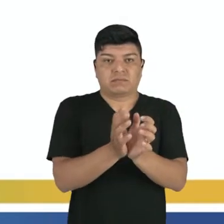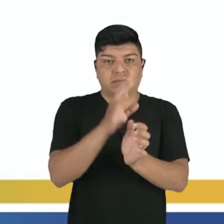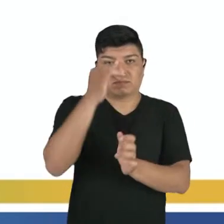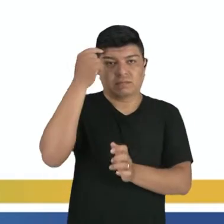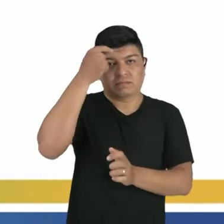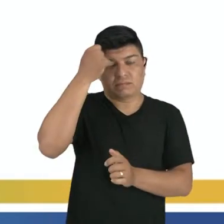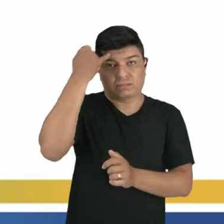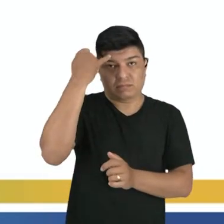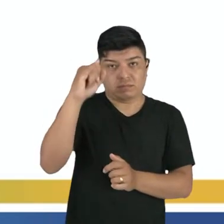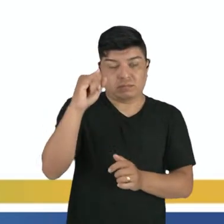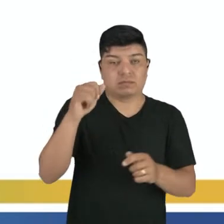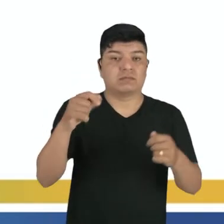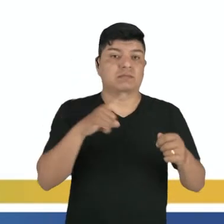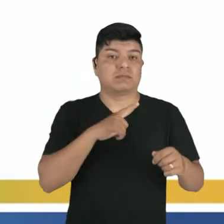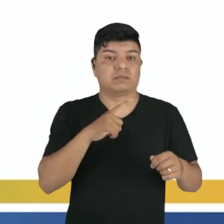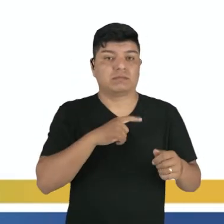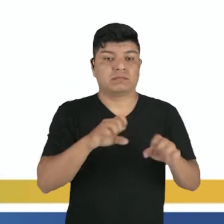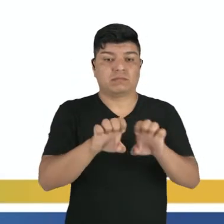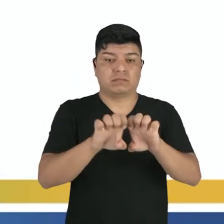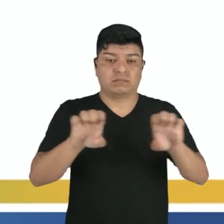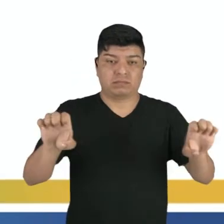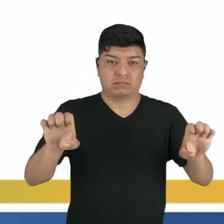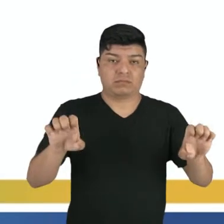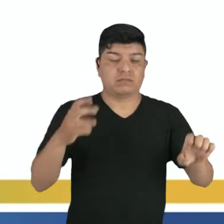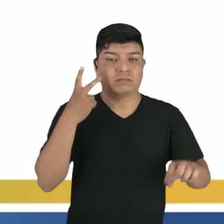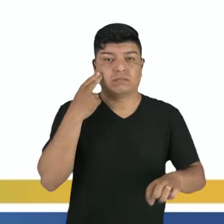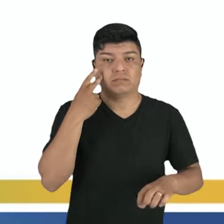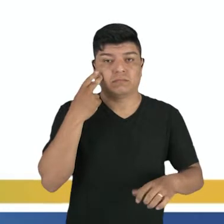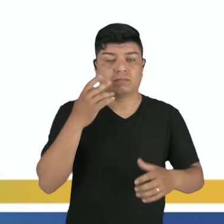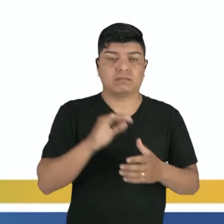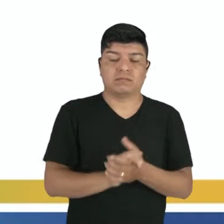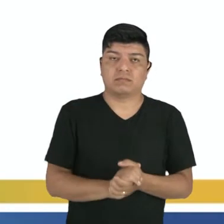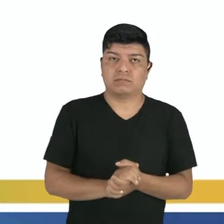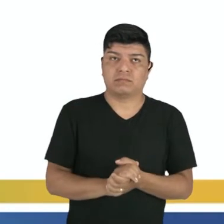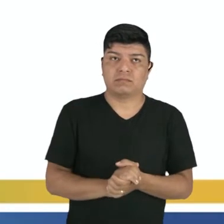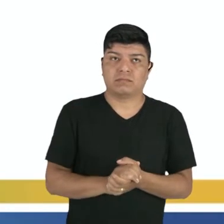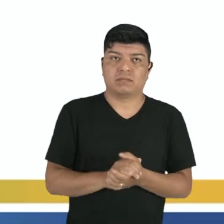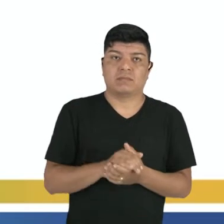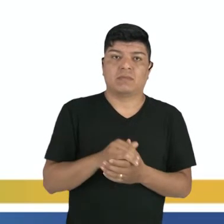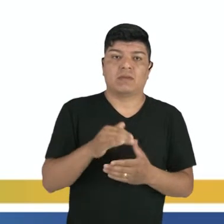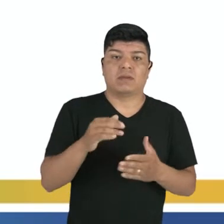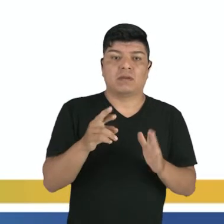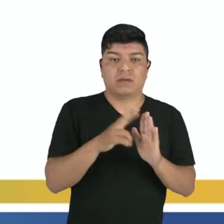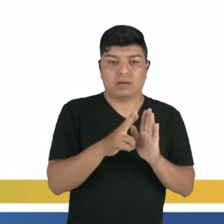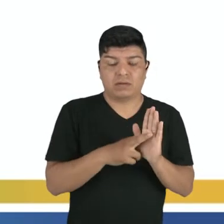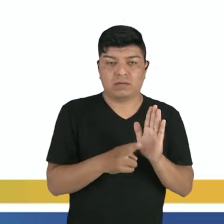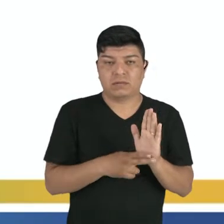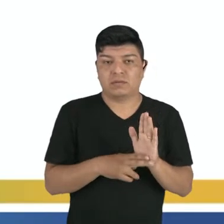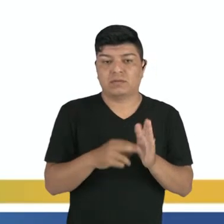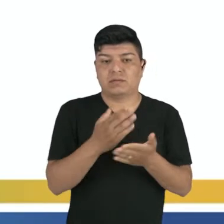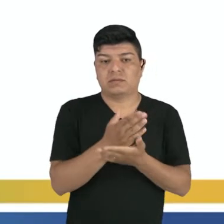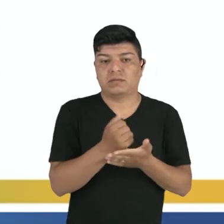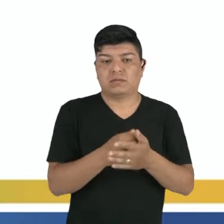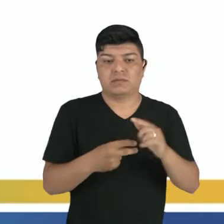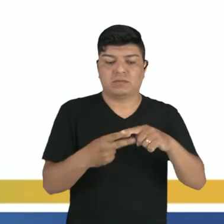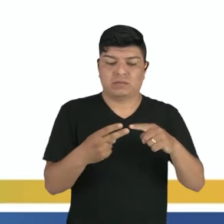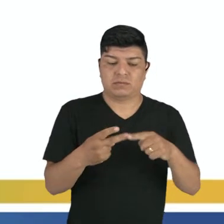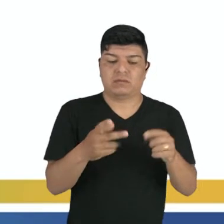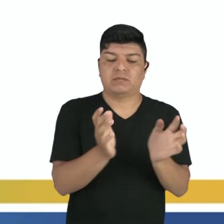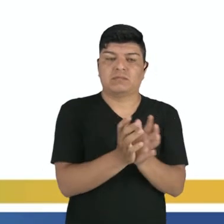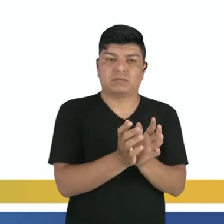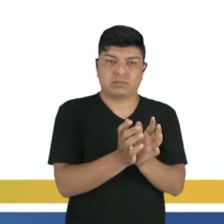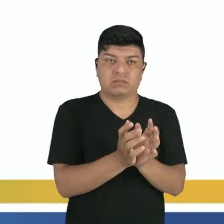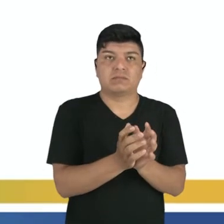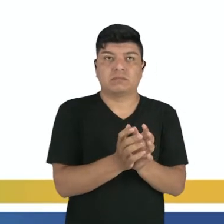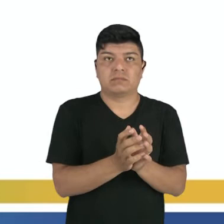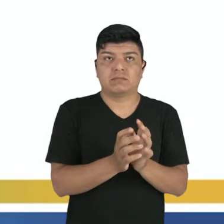lógica Ah pois possuem uma estrutura com 16 princípios operacionais divididas em dois grupos